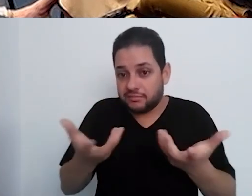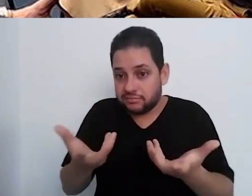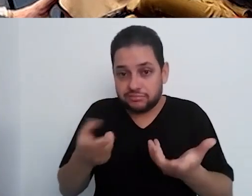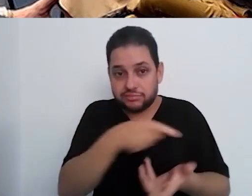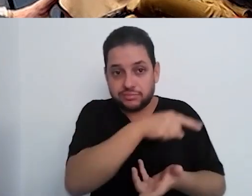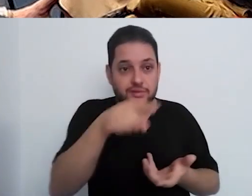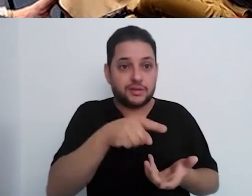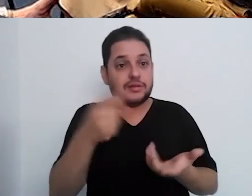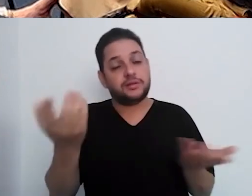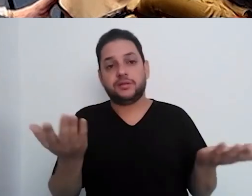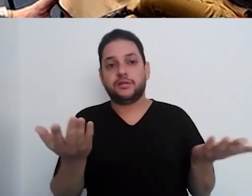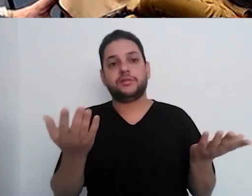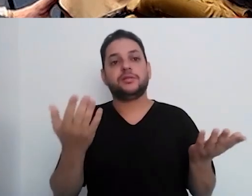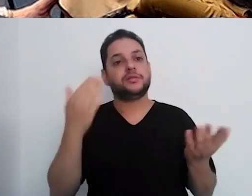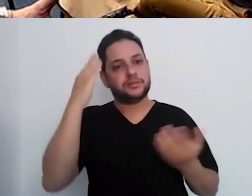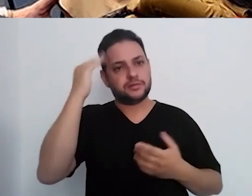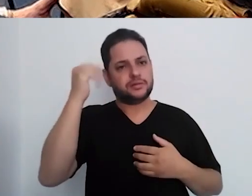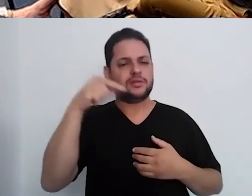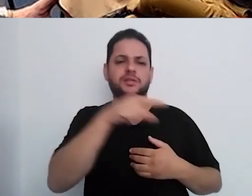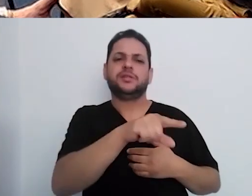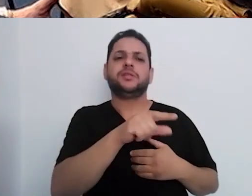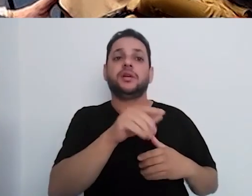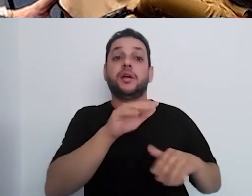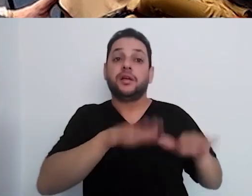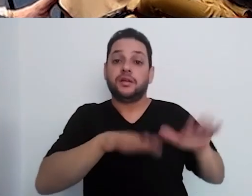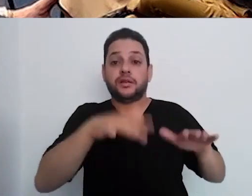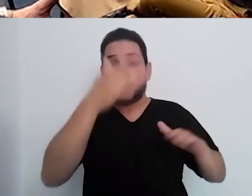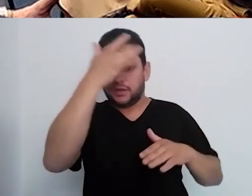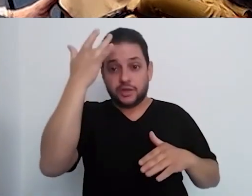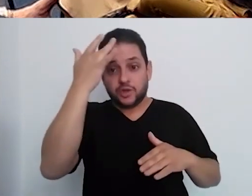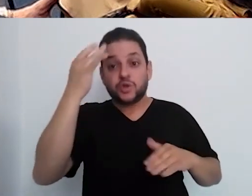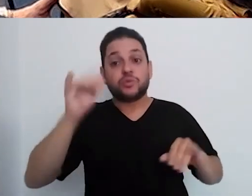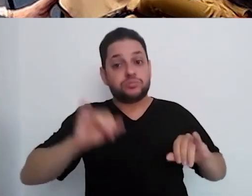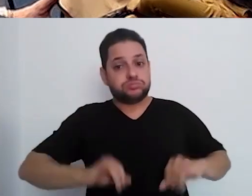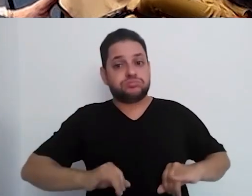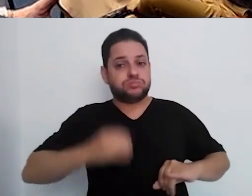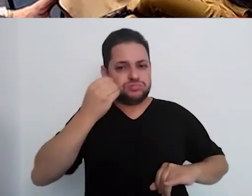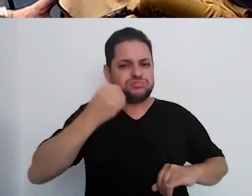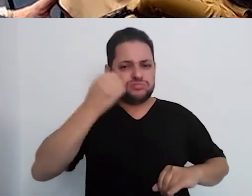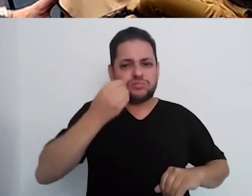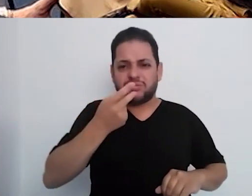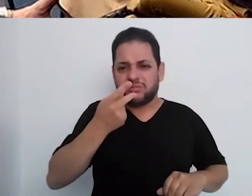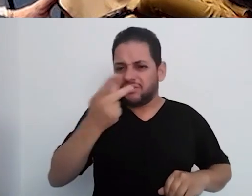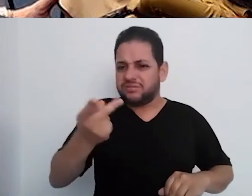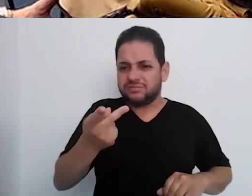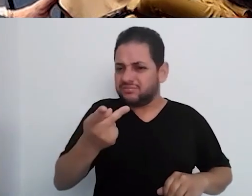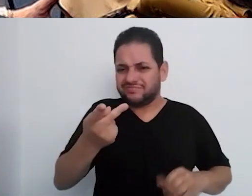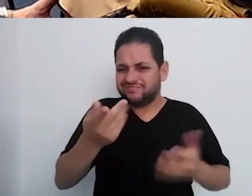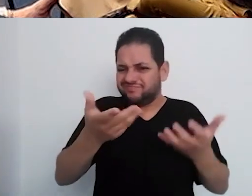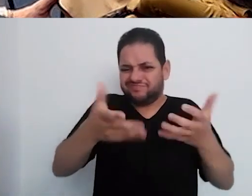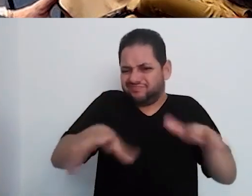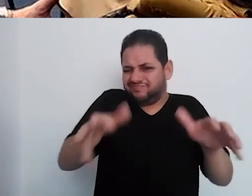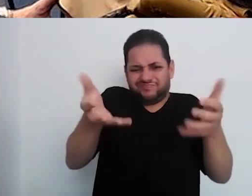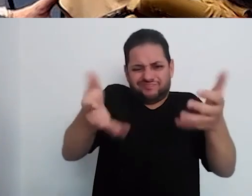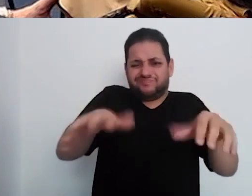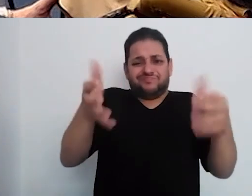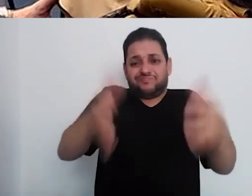motivos totalmente compreensíveis, as pessoas que passam por esse tipo de experiência não querem falar, não estão interessadas em falar. Então,